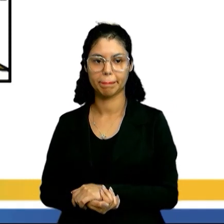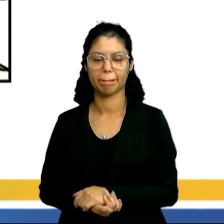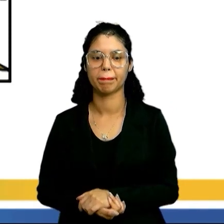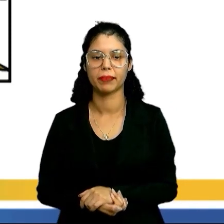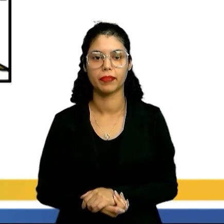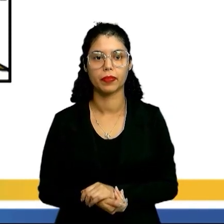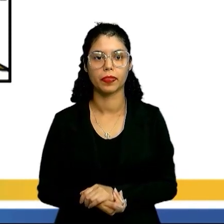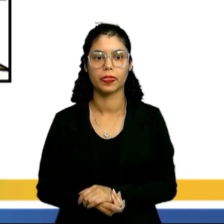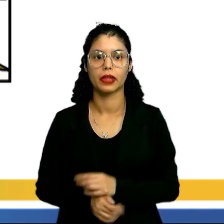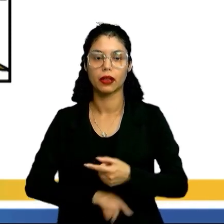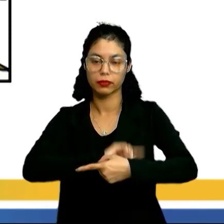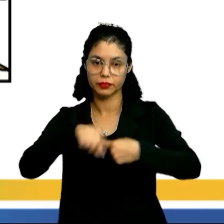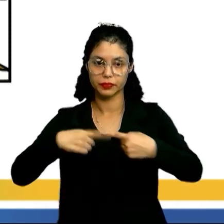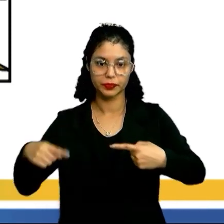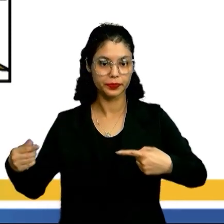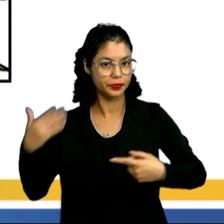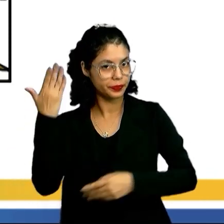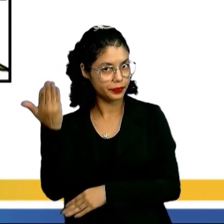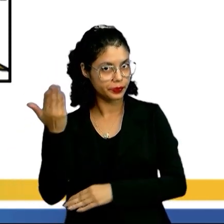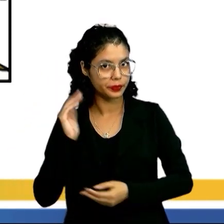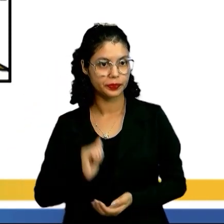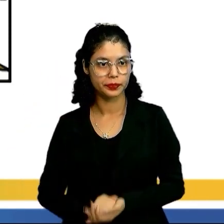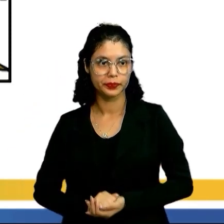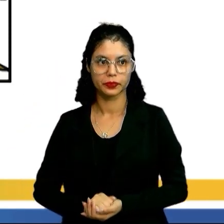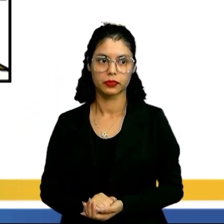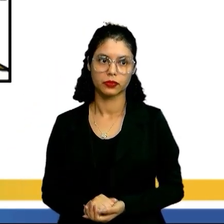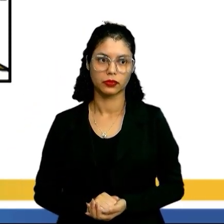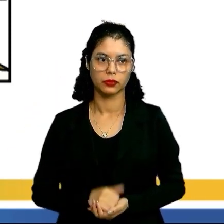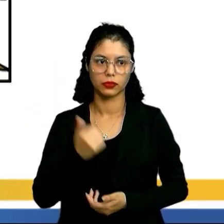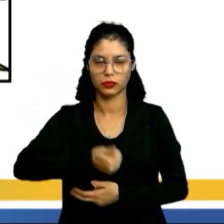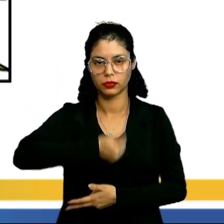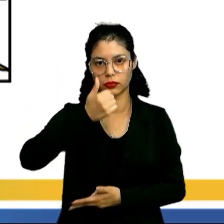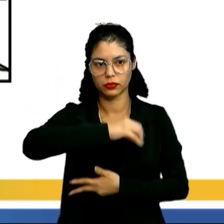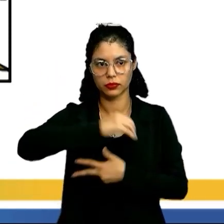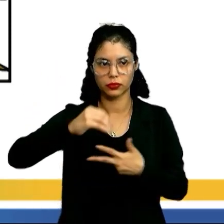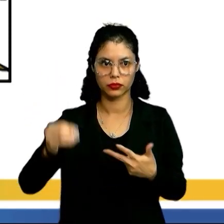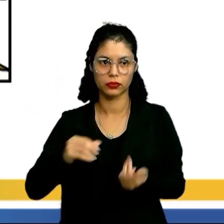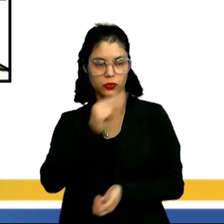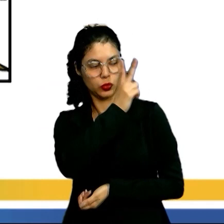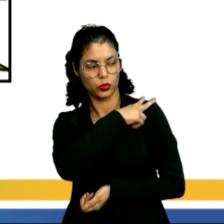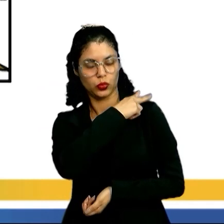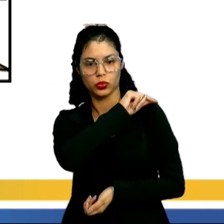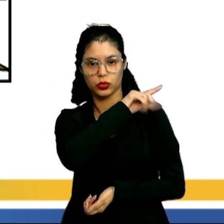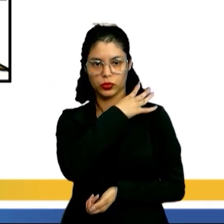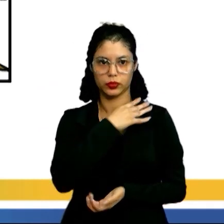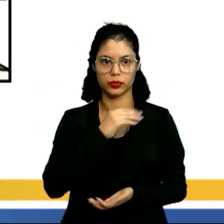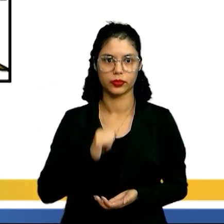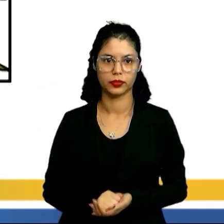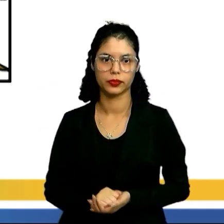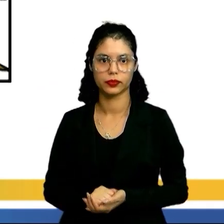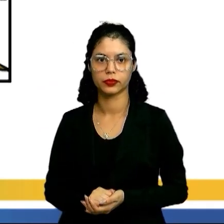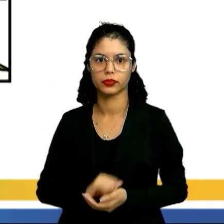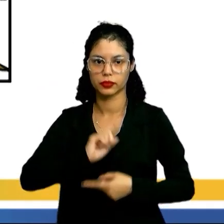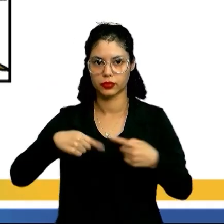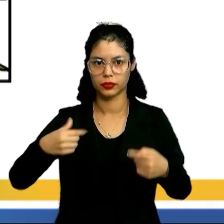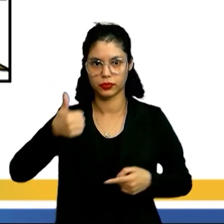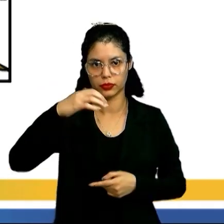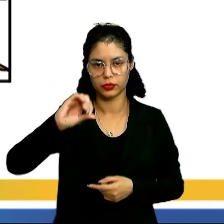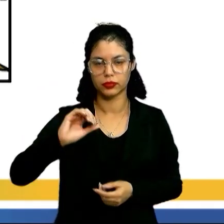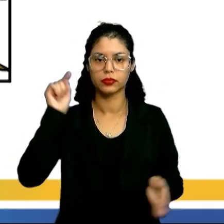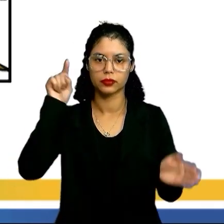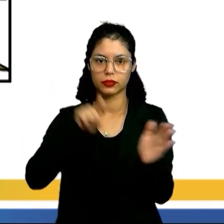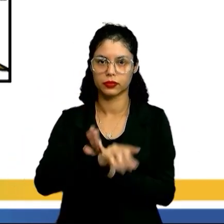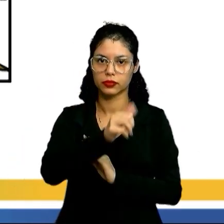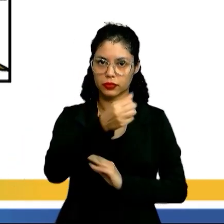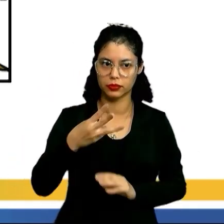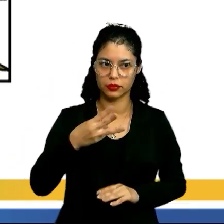que é do livro de vocês. Essa é uma questão do Aprovenem, do segundo ano do ensino médio, página